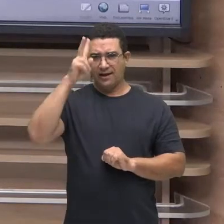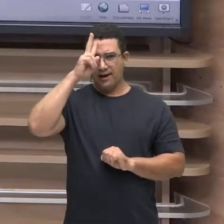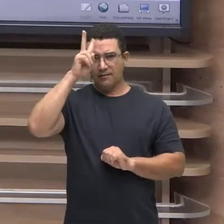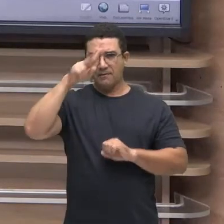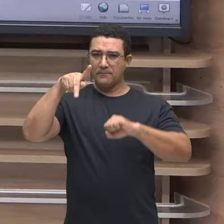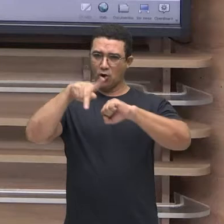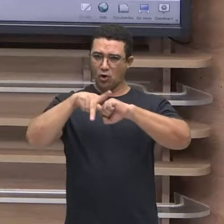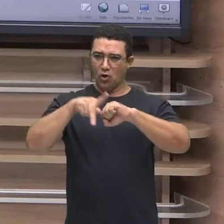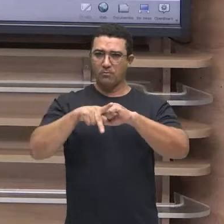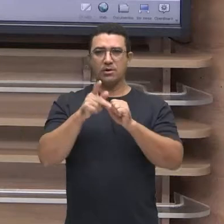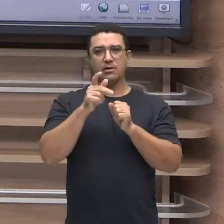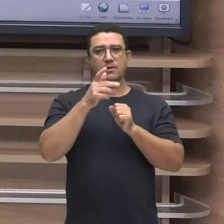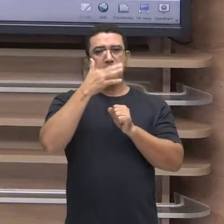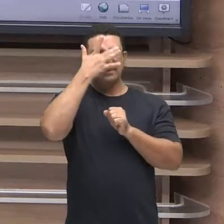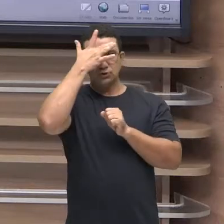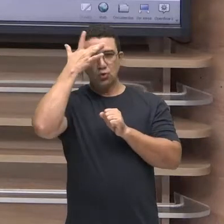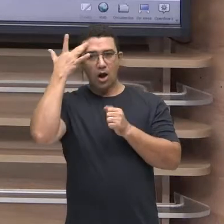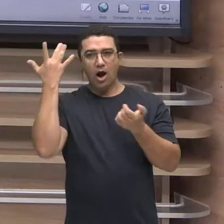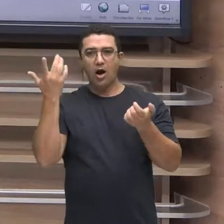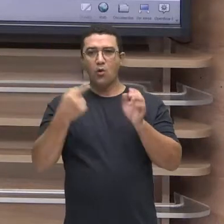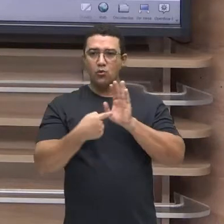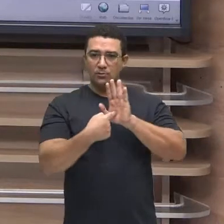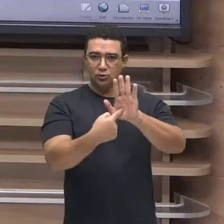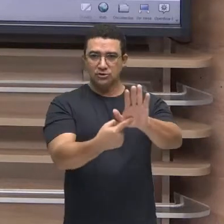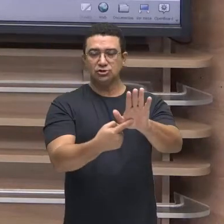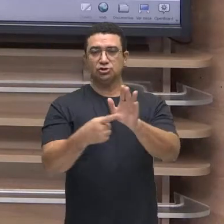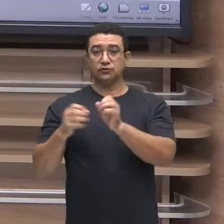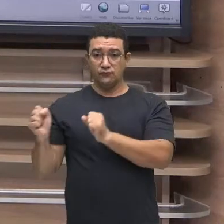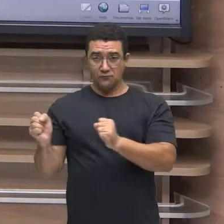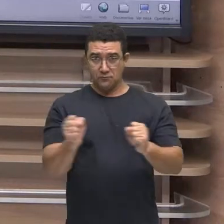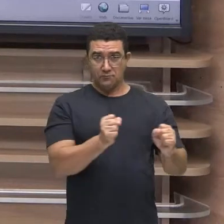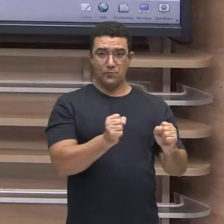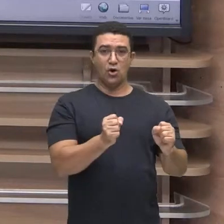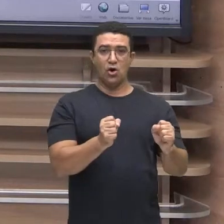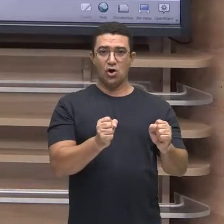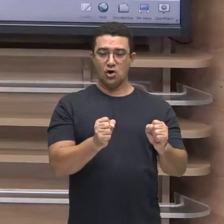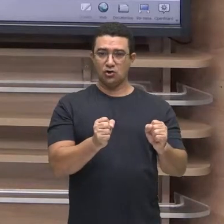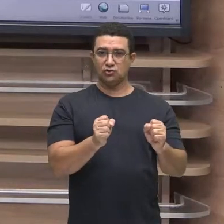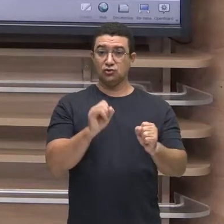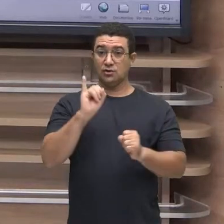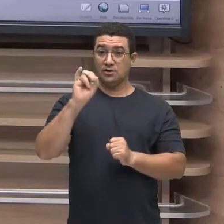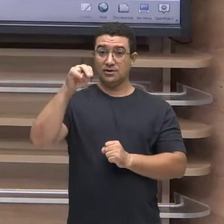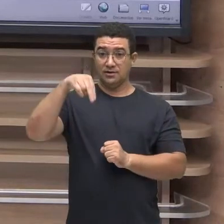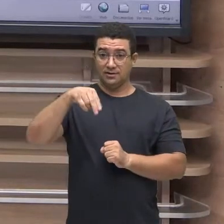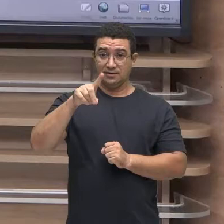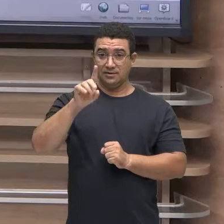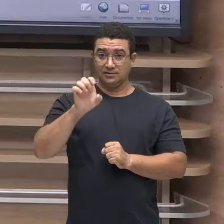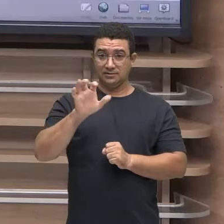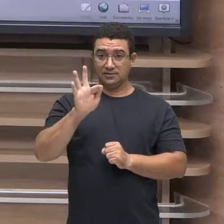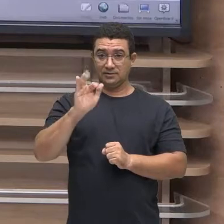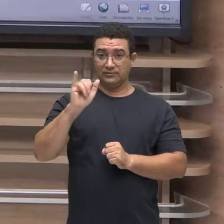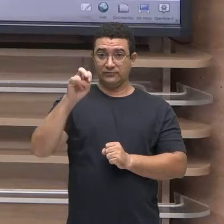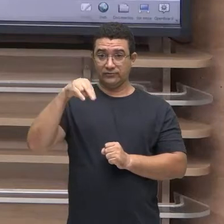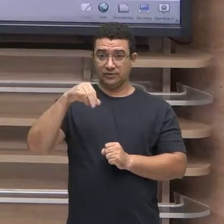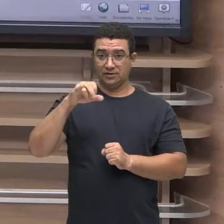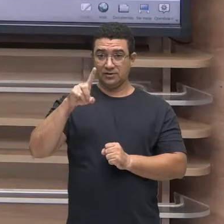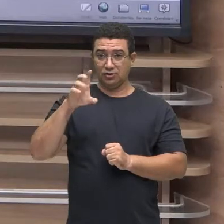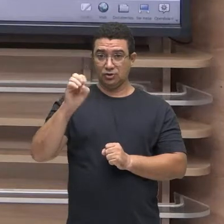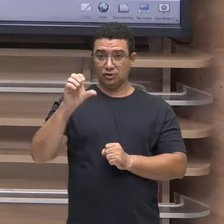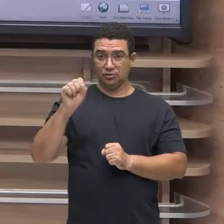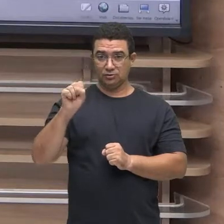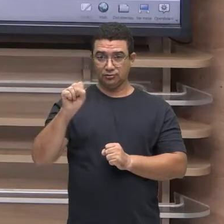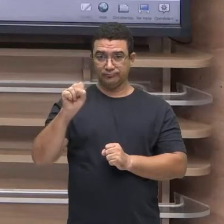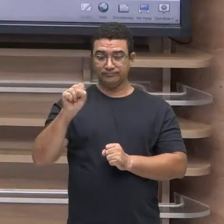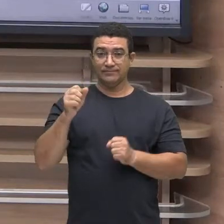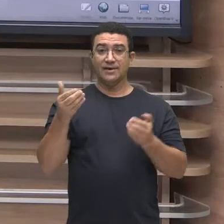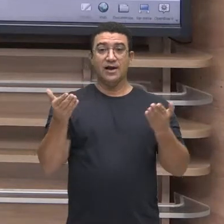né? Os pronomes demonstrativos, possessivos, indefinidos. E agora nós iremos